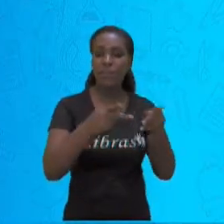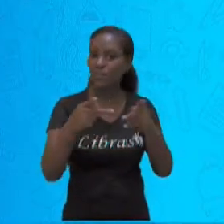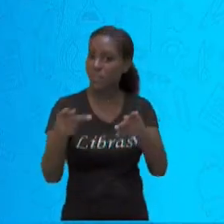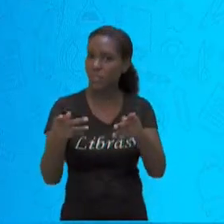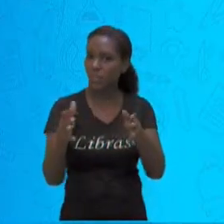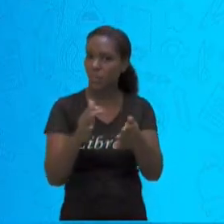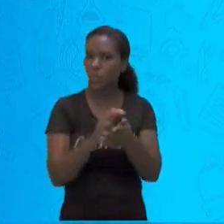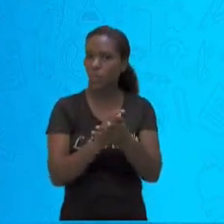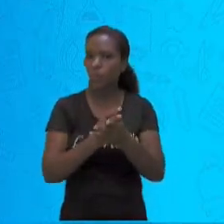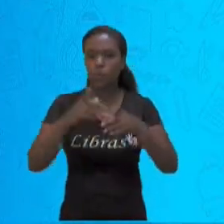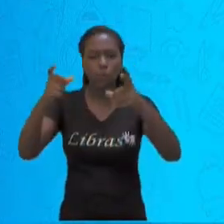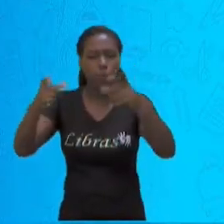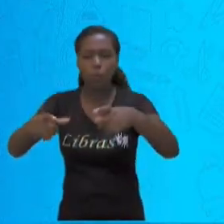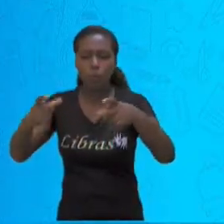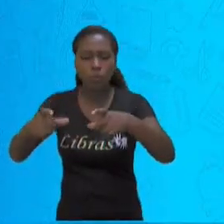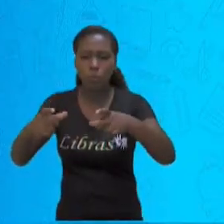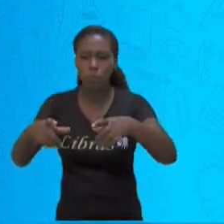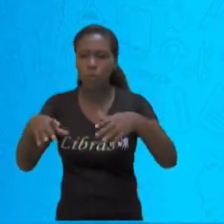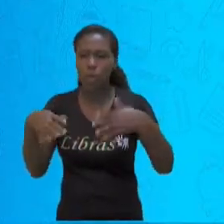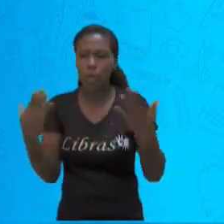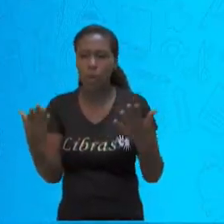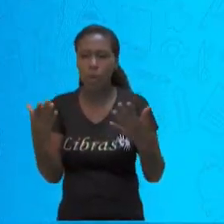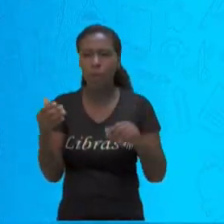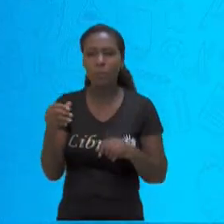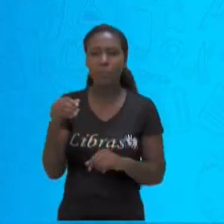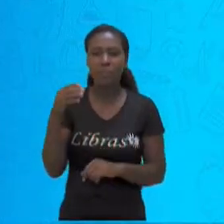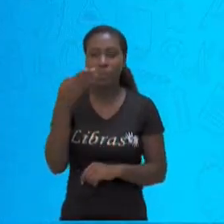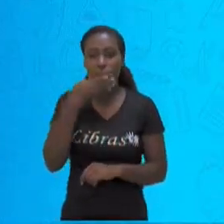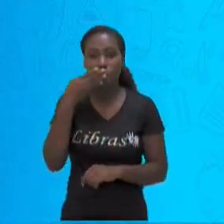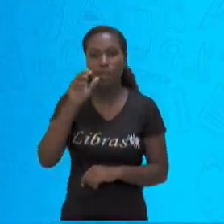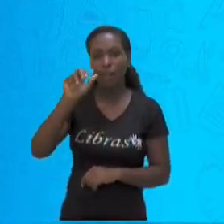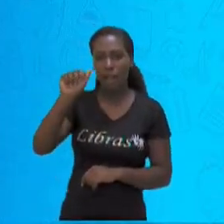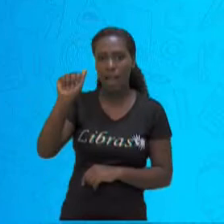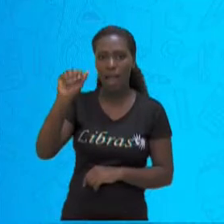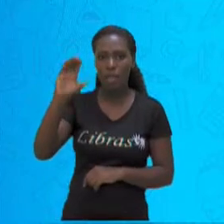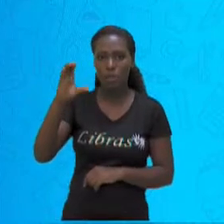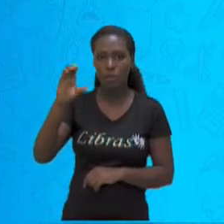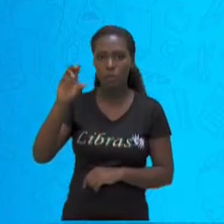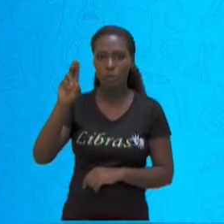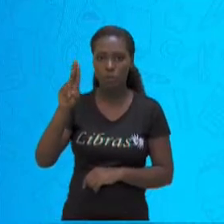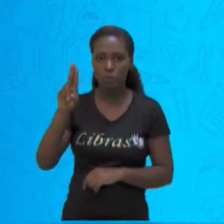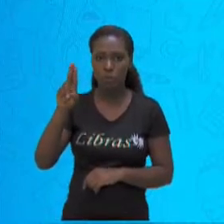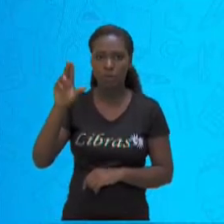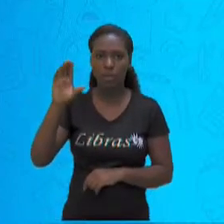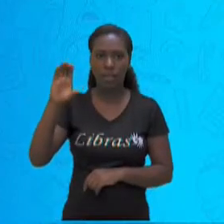aonde era a açucareira? Aqui em Valadares.